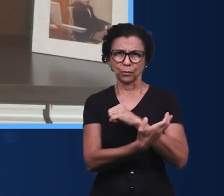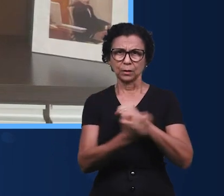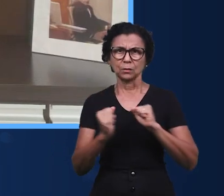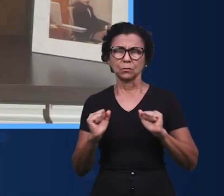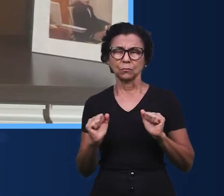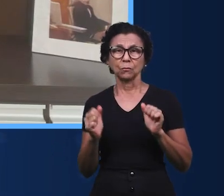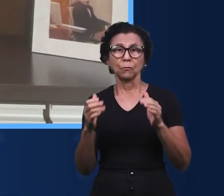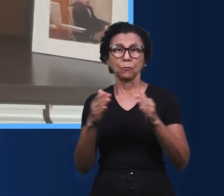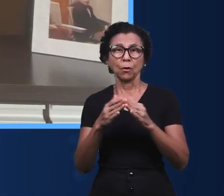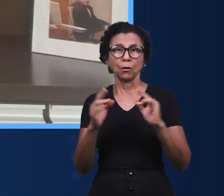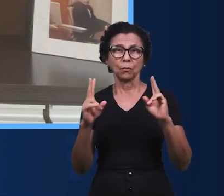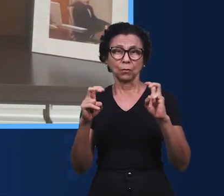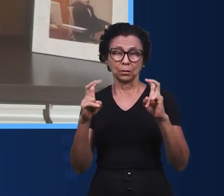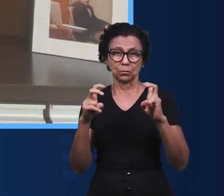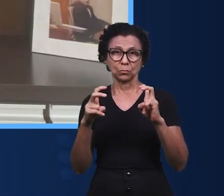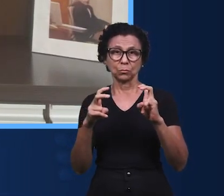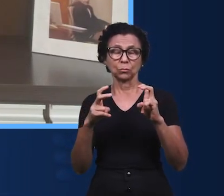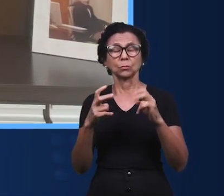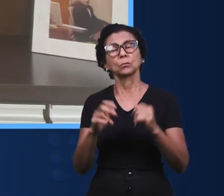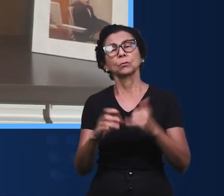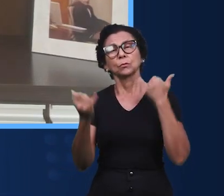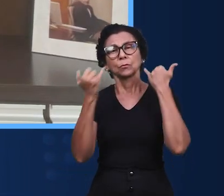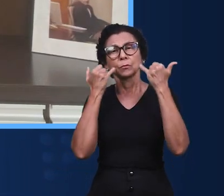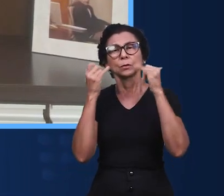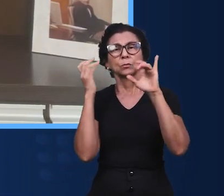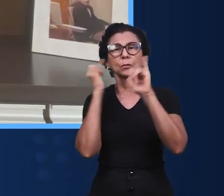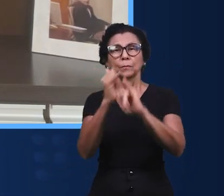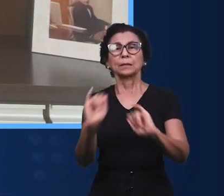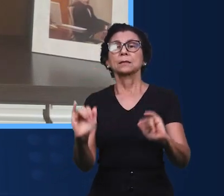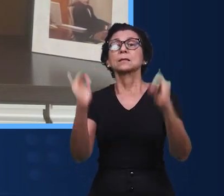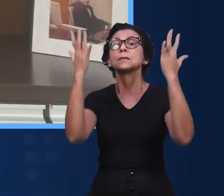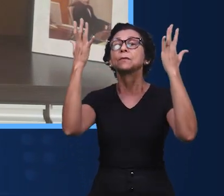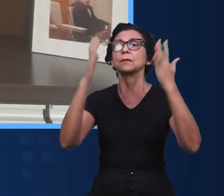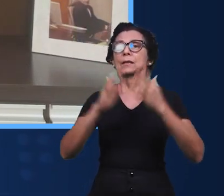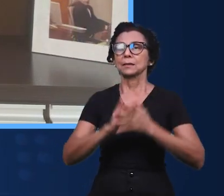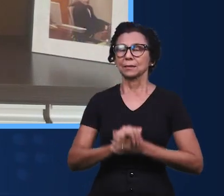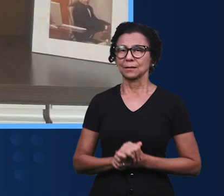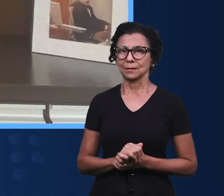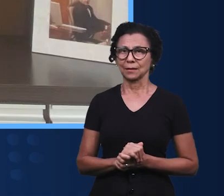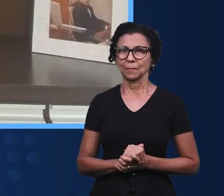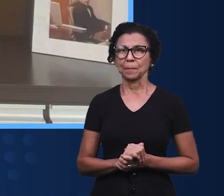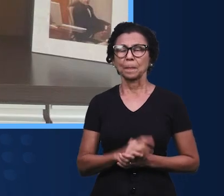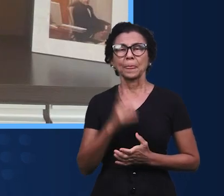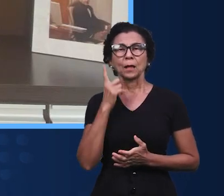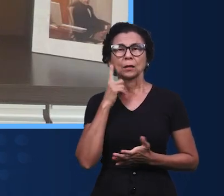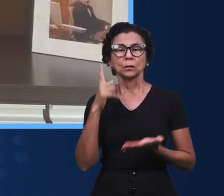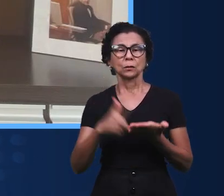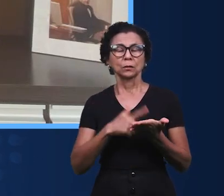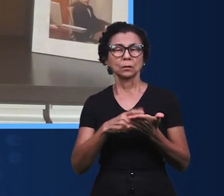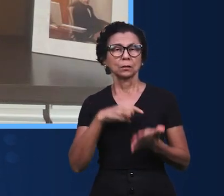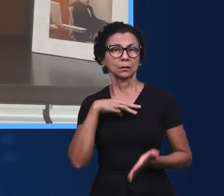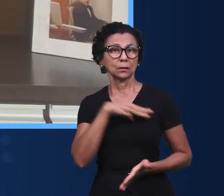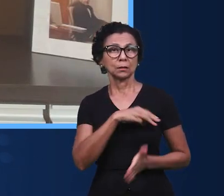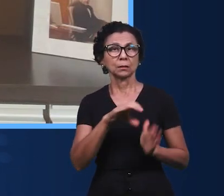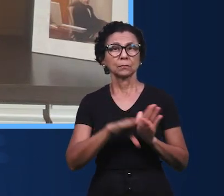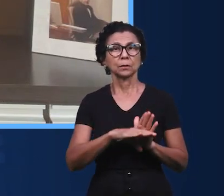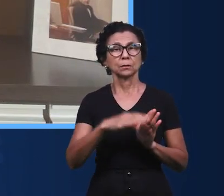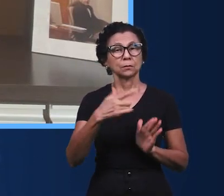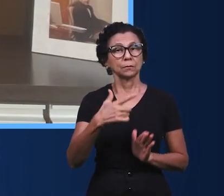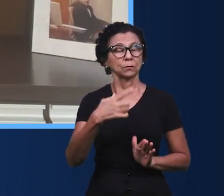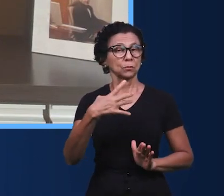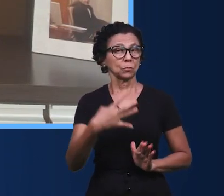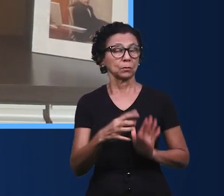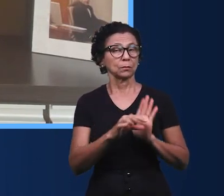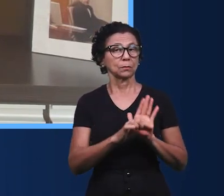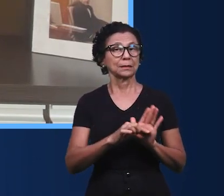2024. E o texto bíblico relacionado encontra-se no Evangelho de Mateus, no capítulo